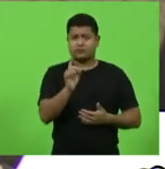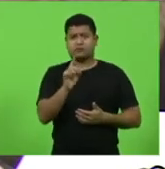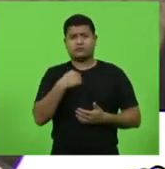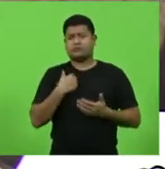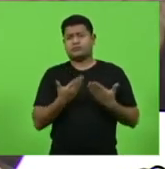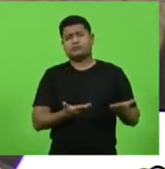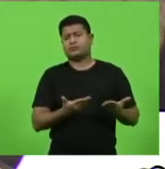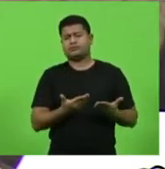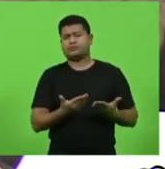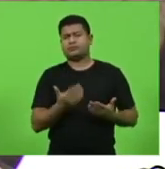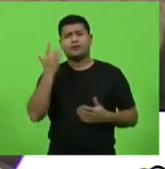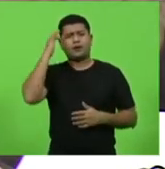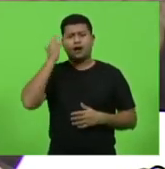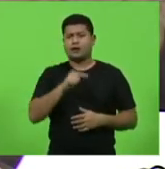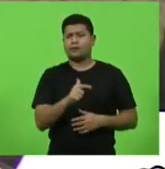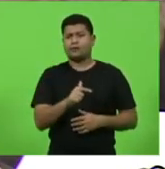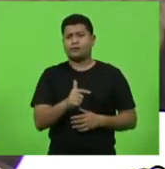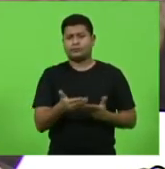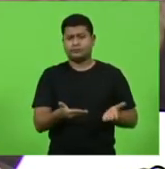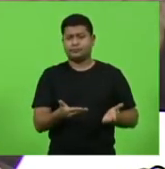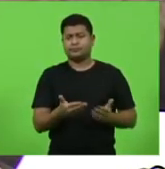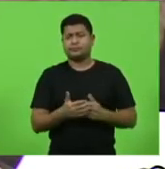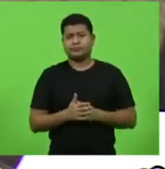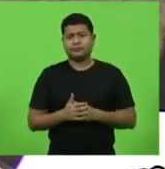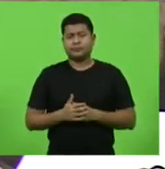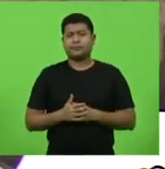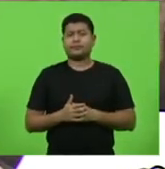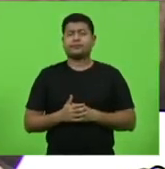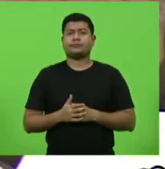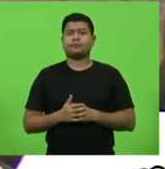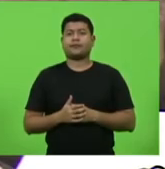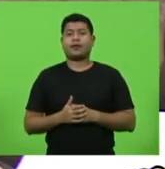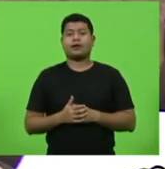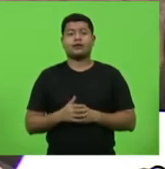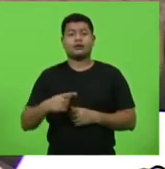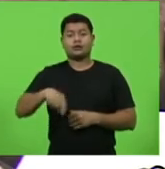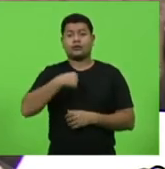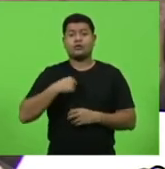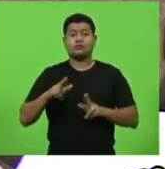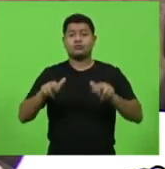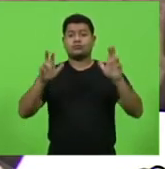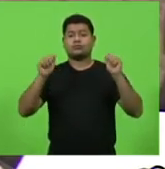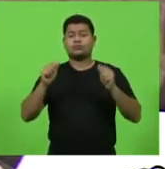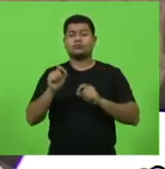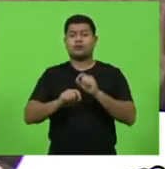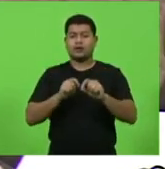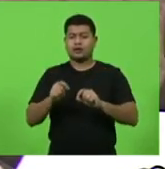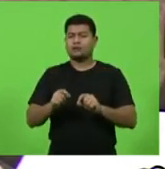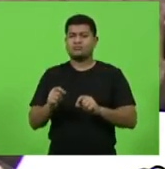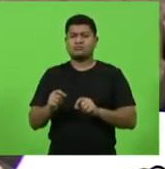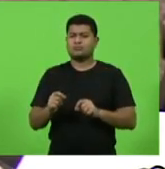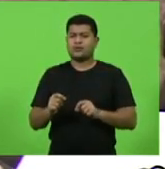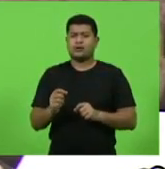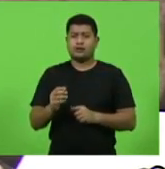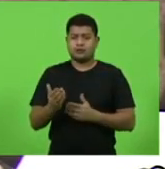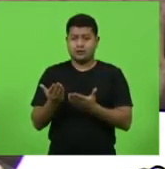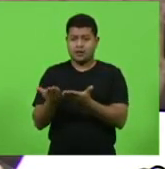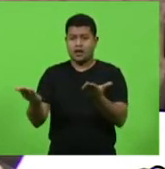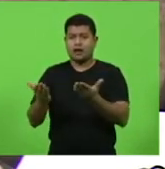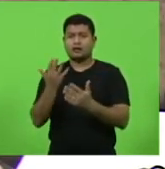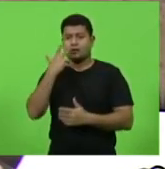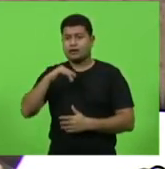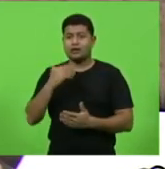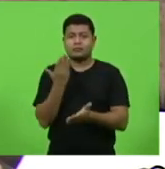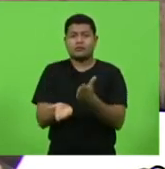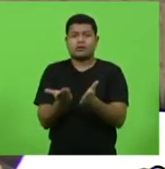isso. E depois, que a gente nunca mais deixe criança sem educação, sem aula, sem aprendizado, que